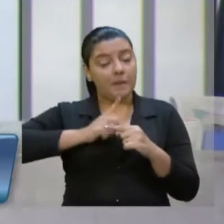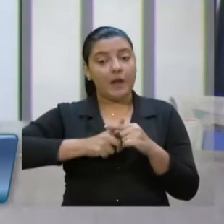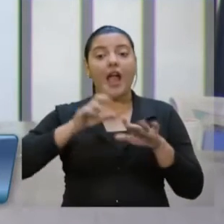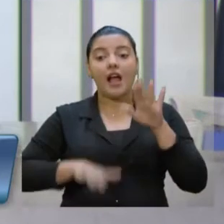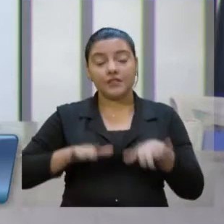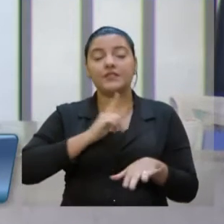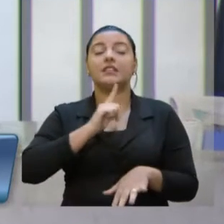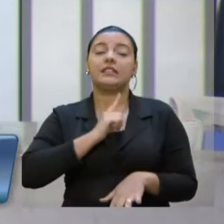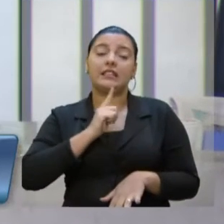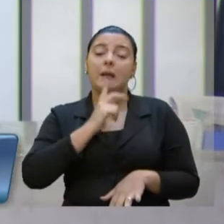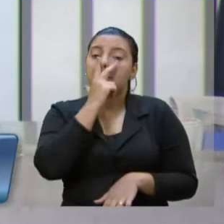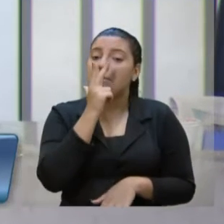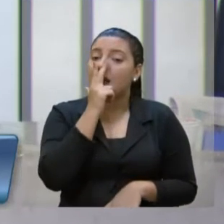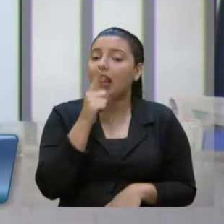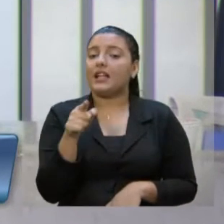vezes a gente é